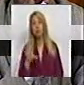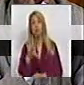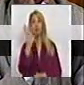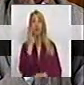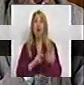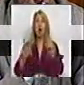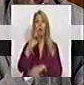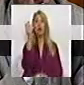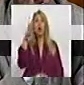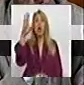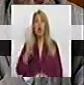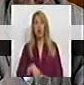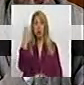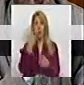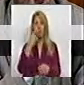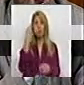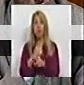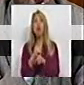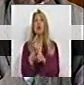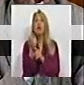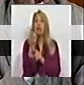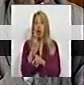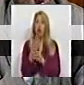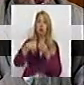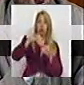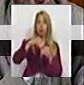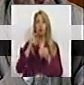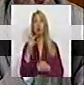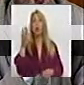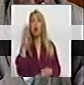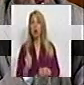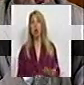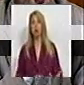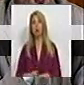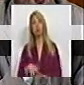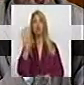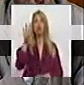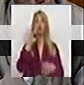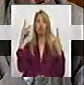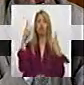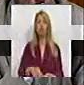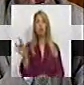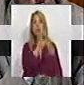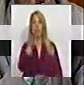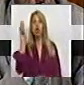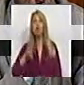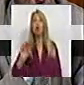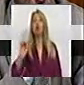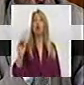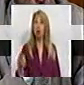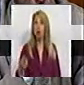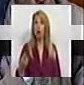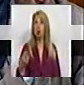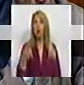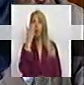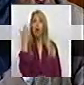aumentar o IRS, mantendo a sobretaxa do IRS. Escolheu cortar mais 600 milhões de euros nas pensões